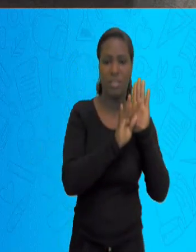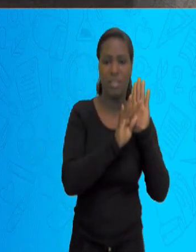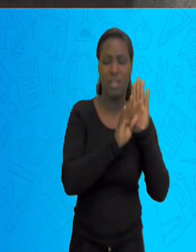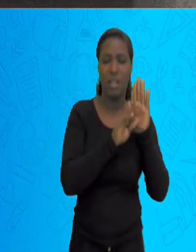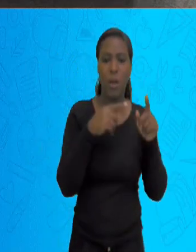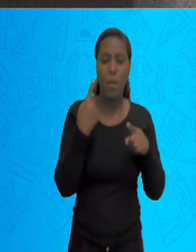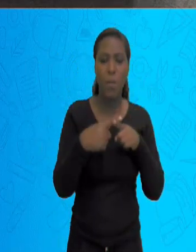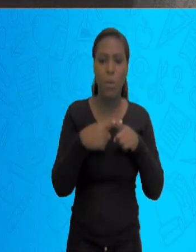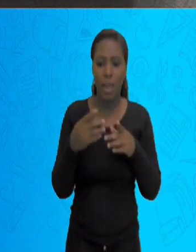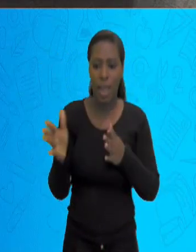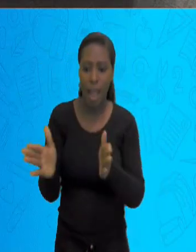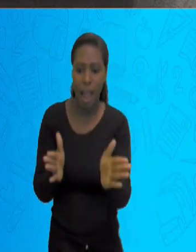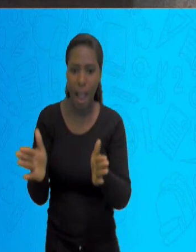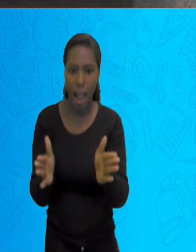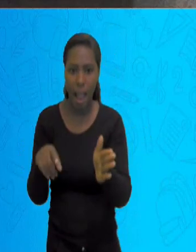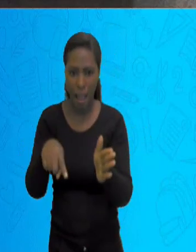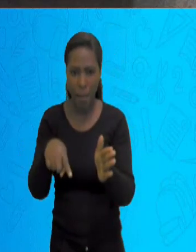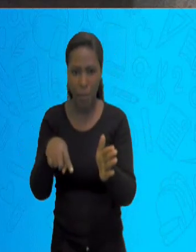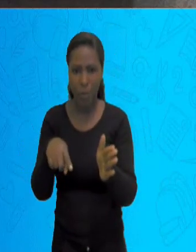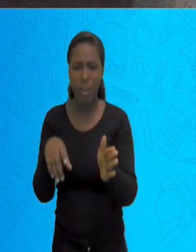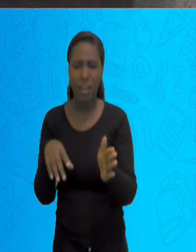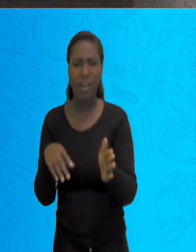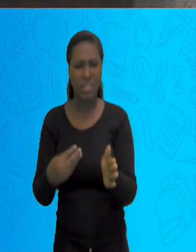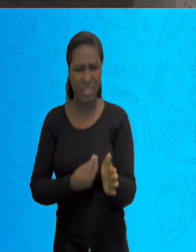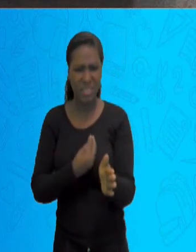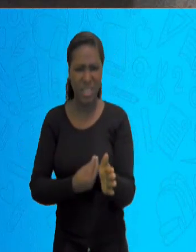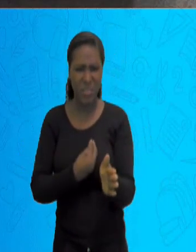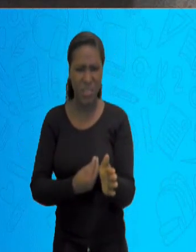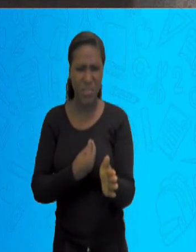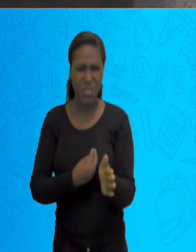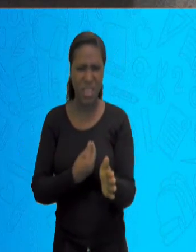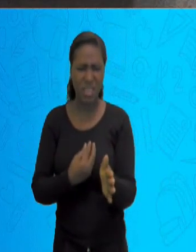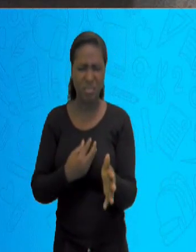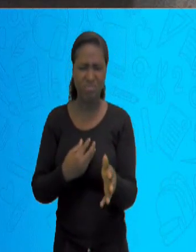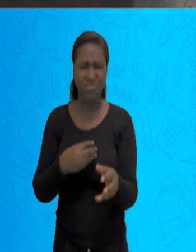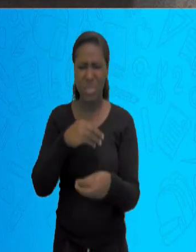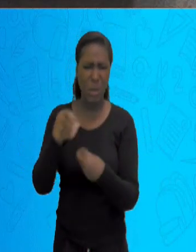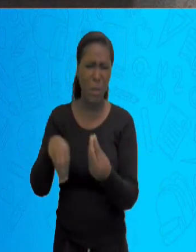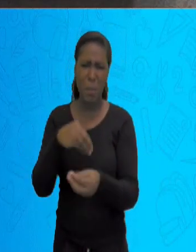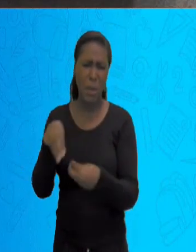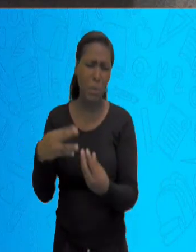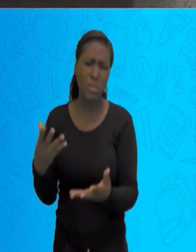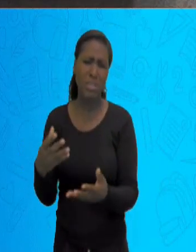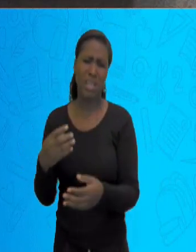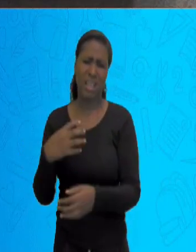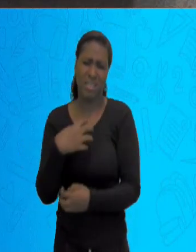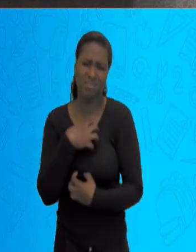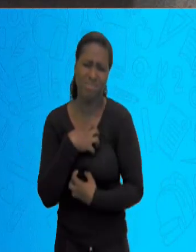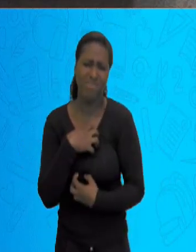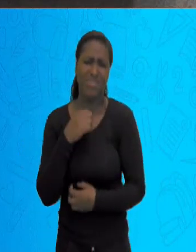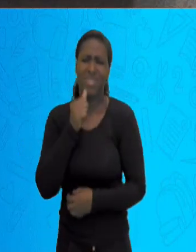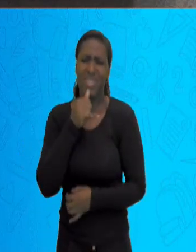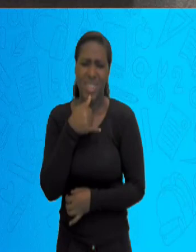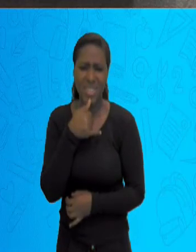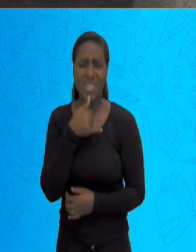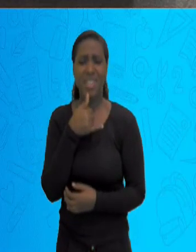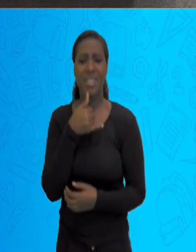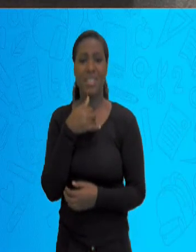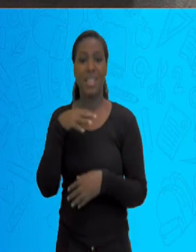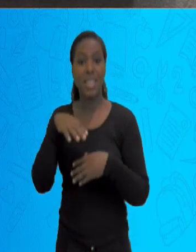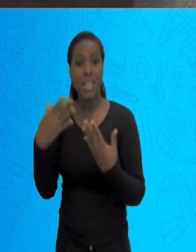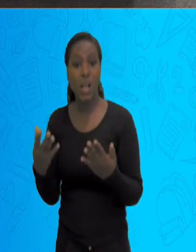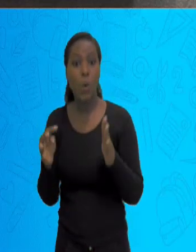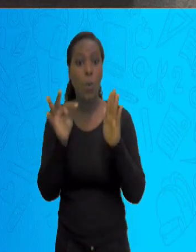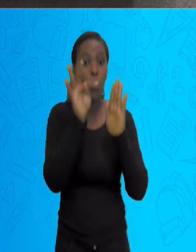de angústia, um clima de desencanto, uma visão totalmente